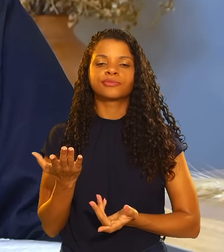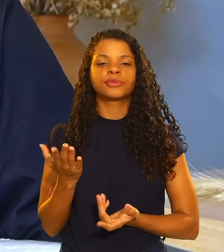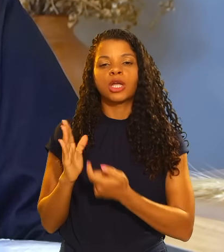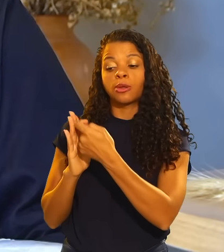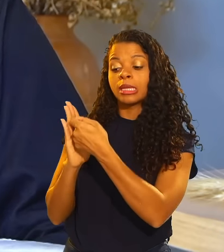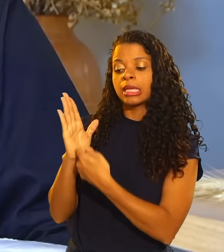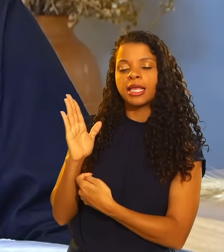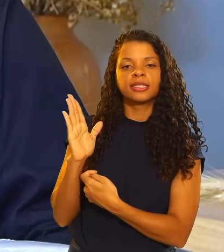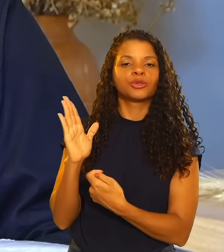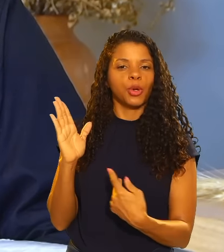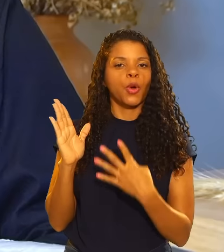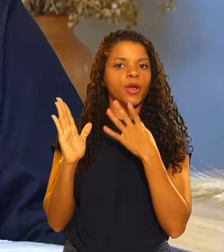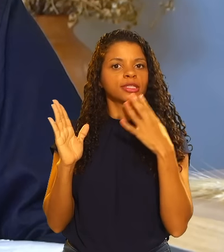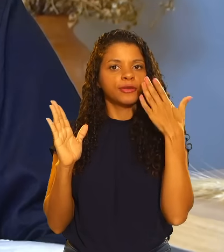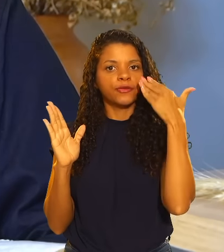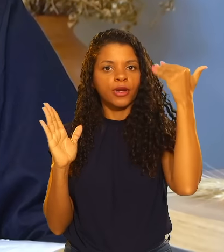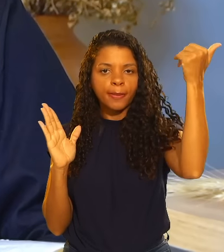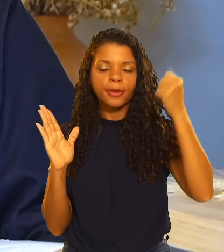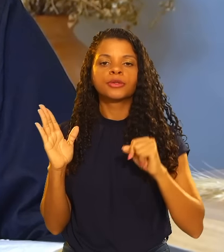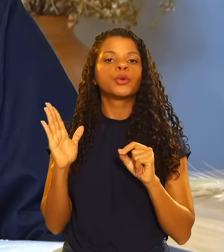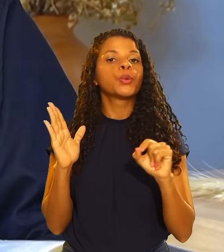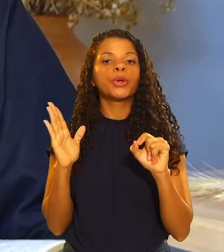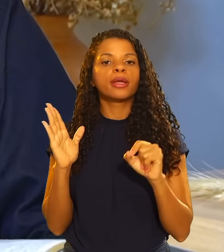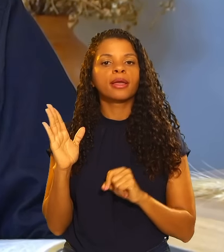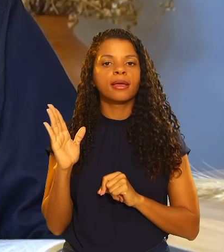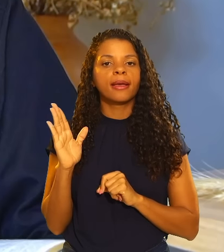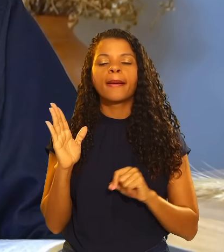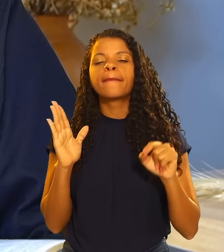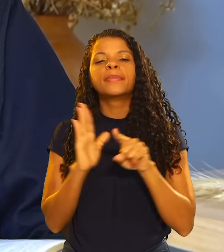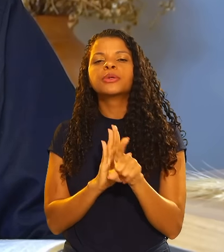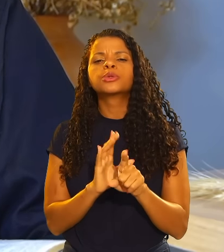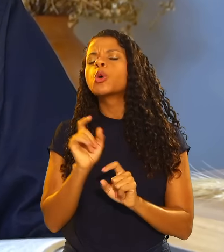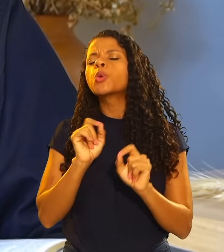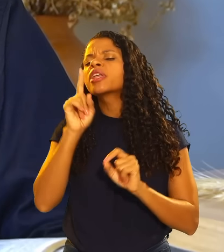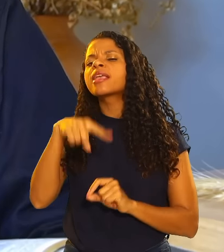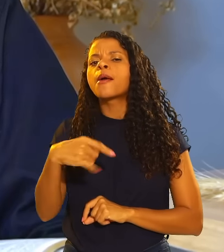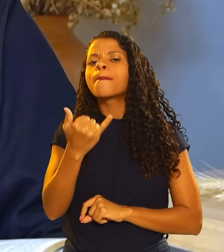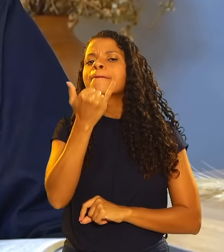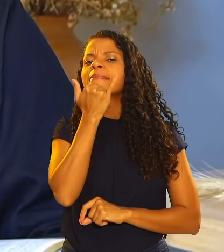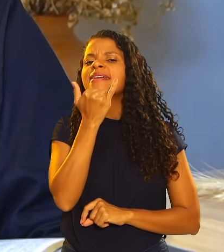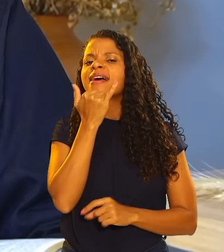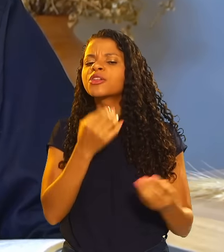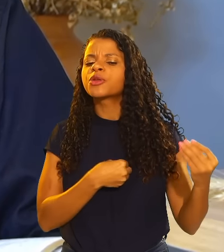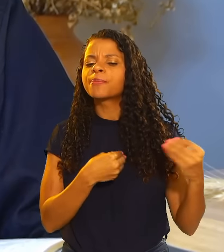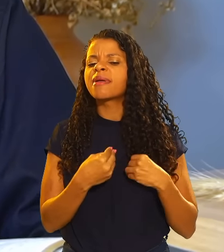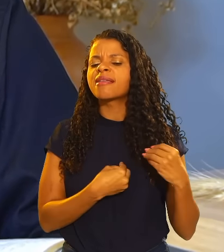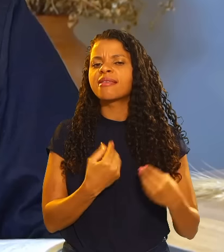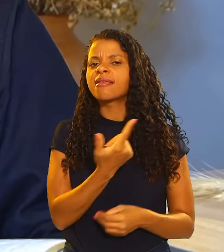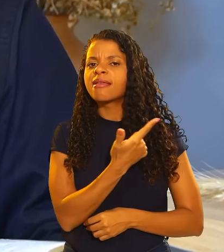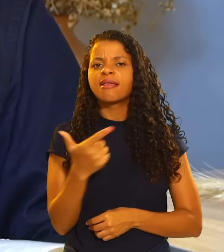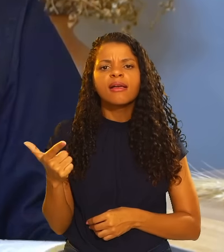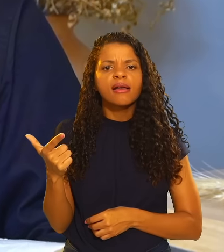ele, o que é então esse pecado imperdoável? Está aí no capítulo 3, os versículos de 28 a